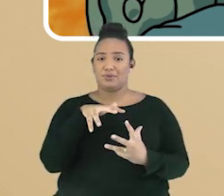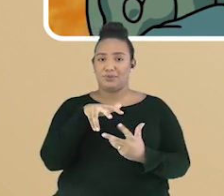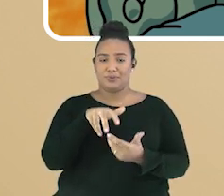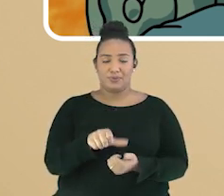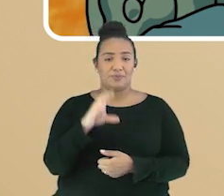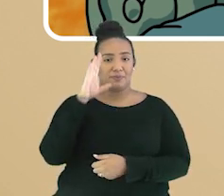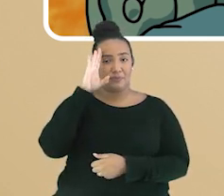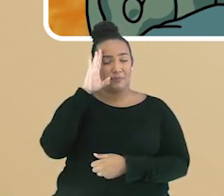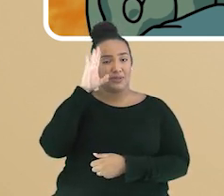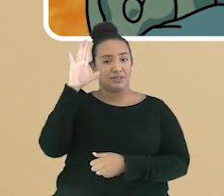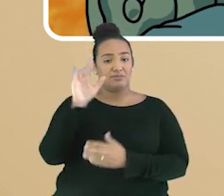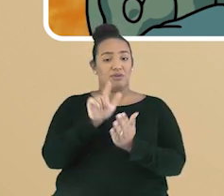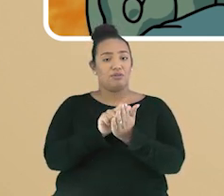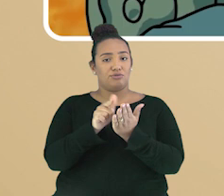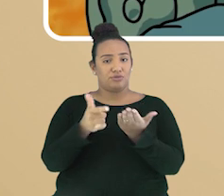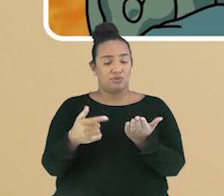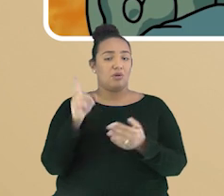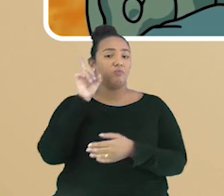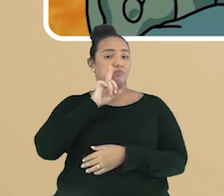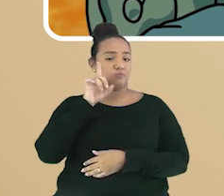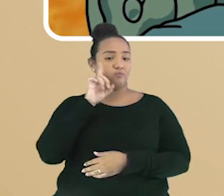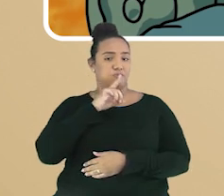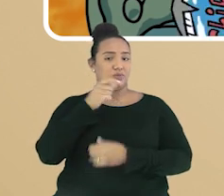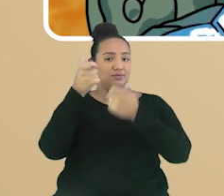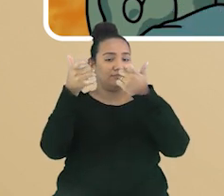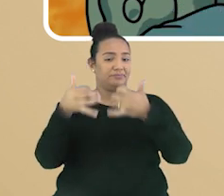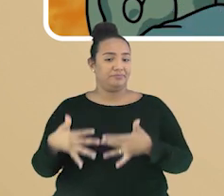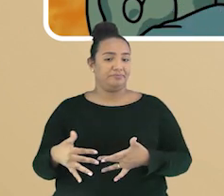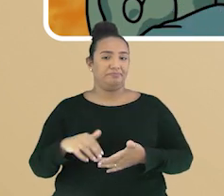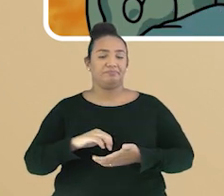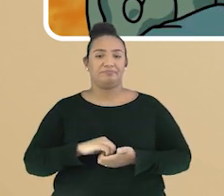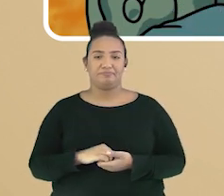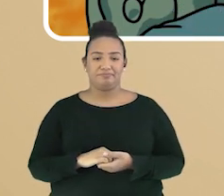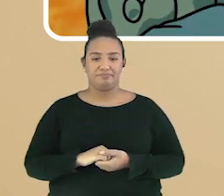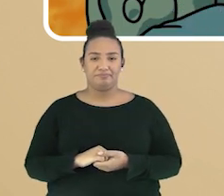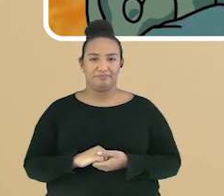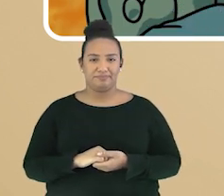jornal eletrônico dos Estados Unidos.